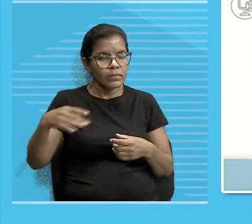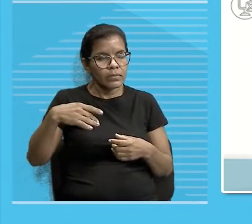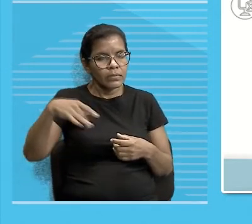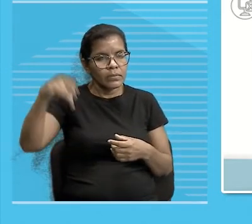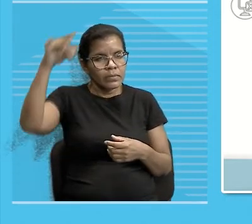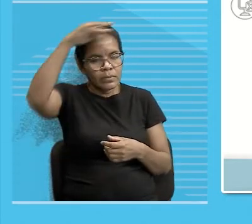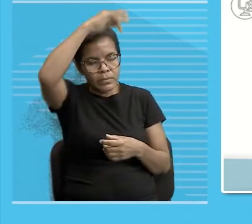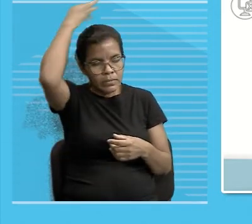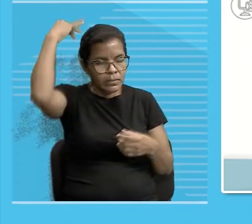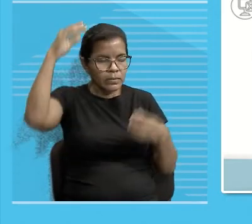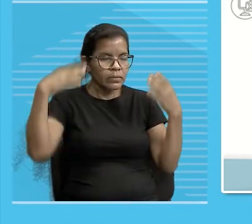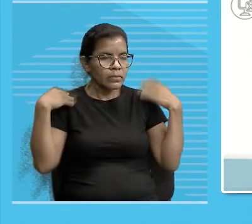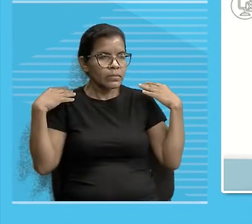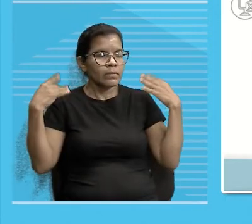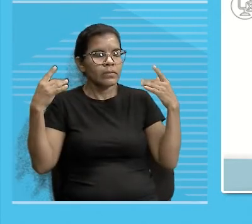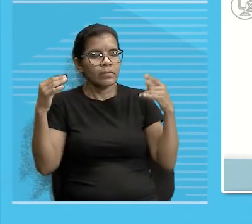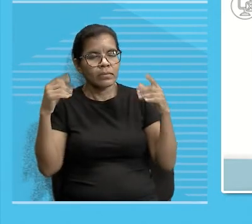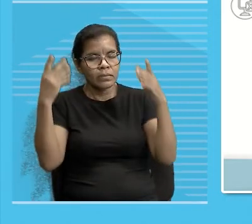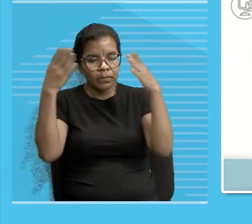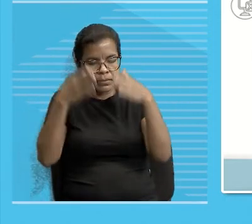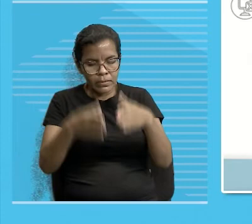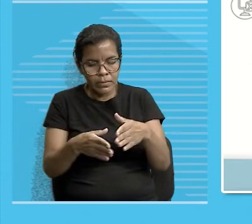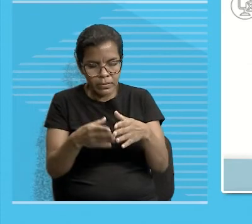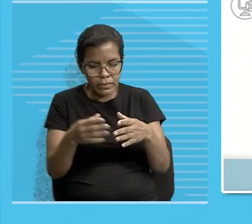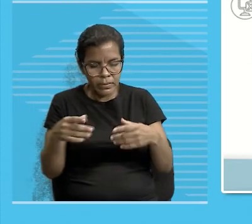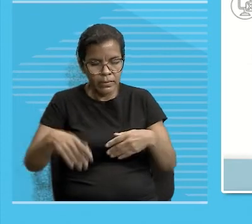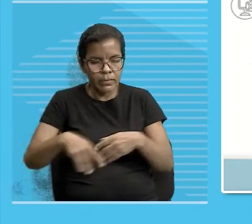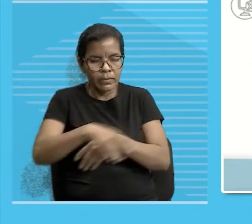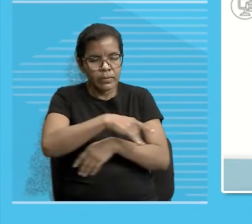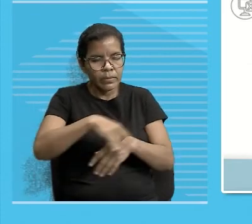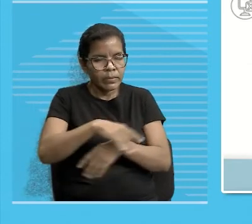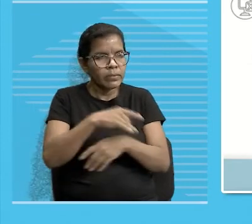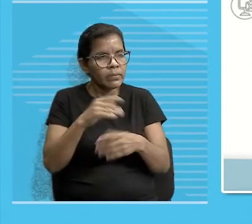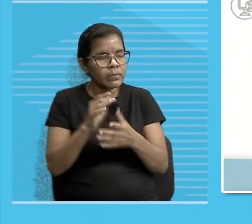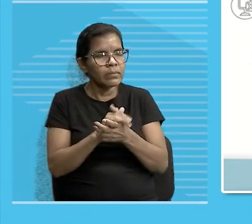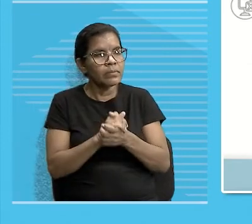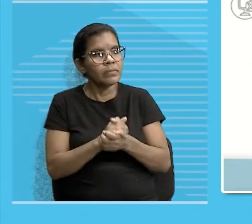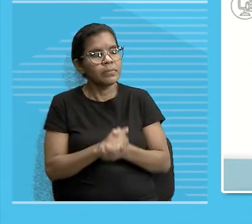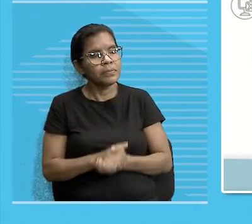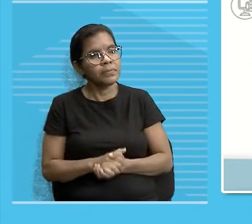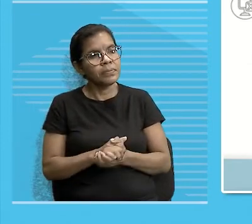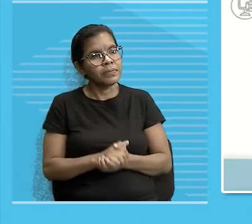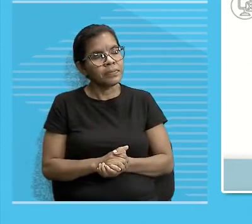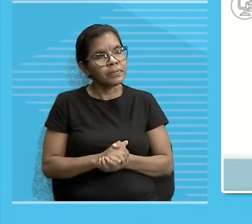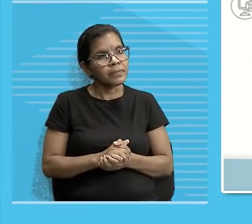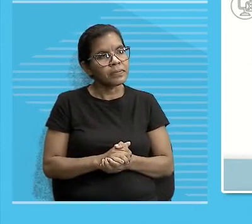o centro da praça. Só que agora de uma forma gigantesca,